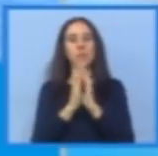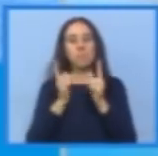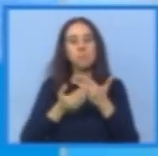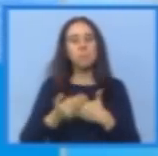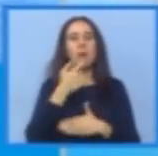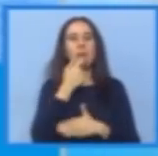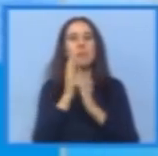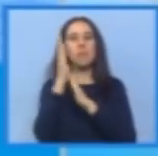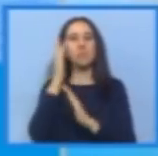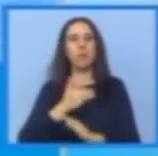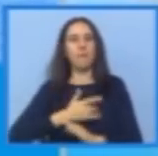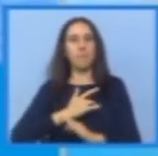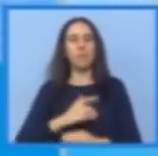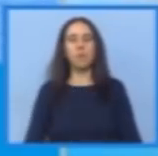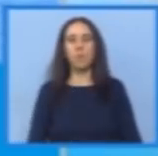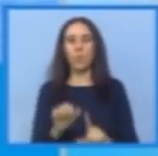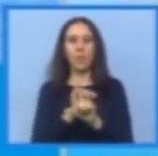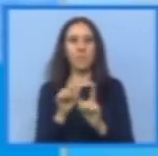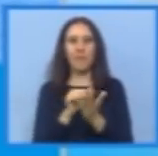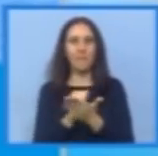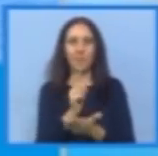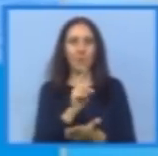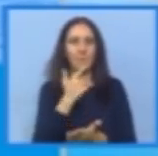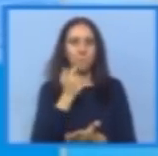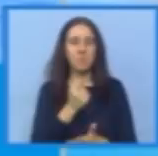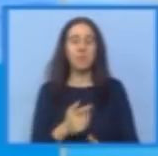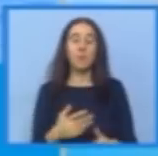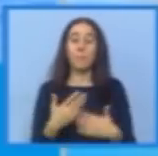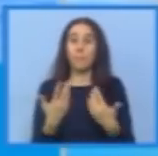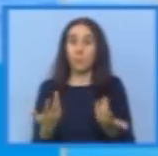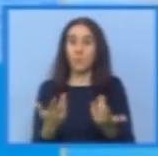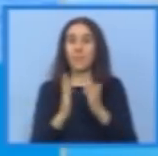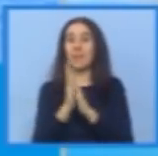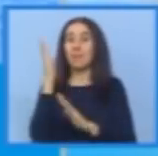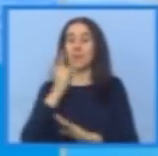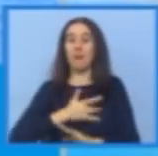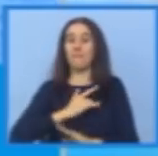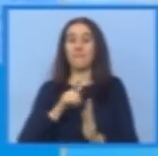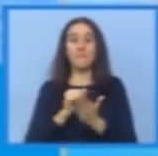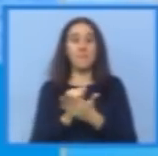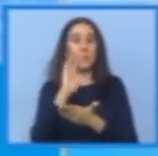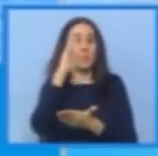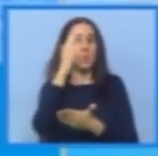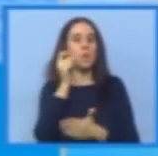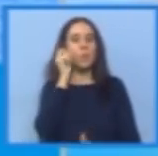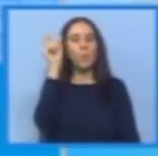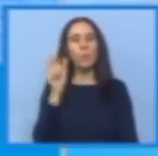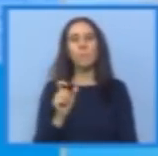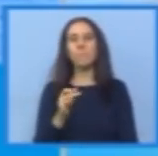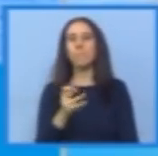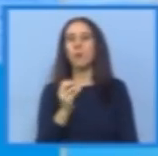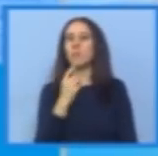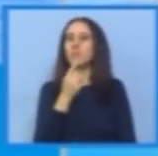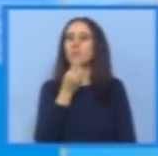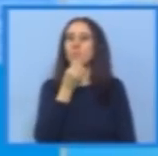amor de Deus. Não é sempre corretiva, não é? Não pode ser. Pois, é sempre o amor de Deus, é primeiro. E Paulo diz isso muito bem. O